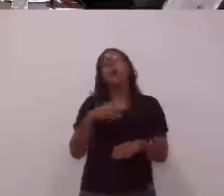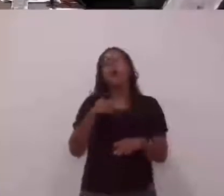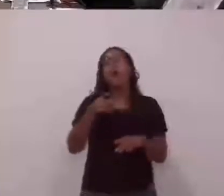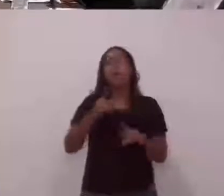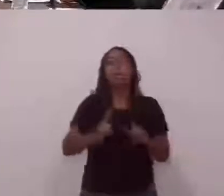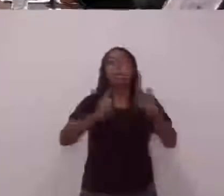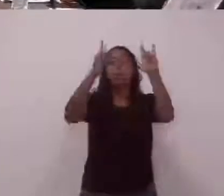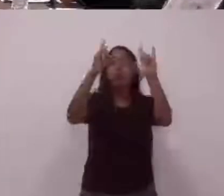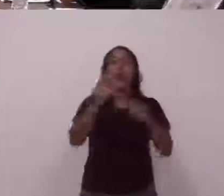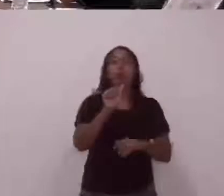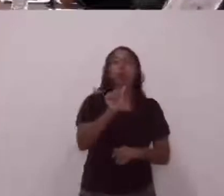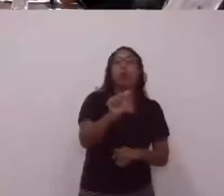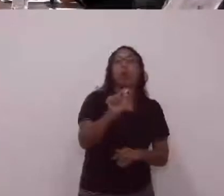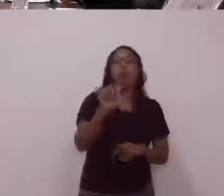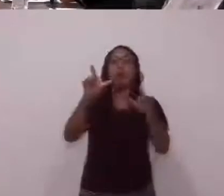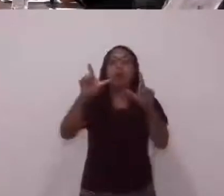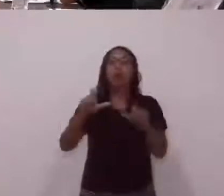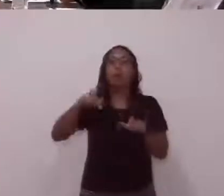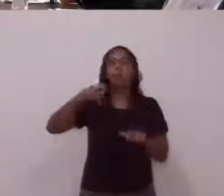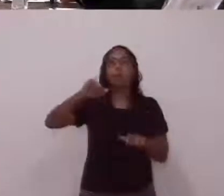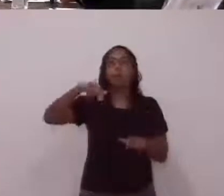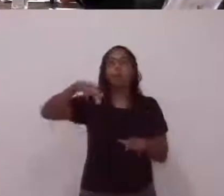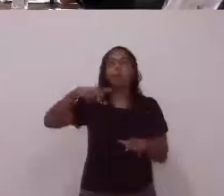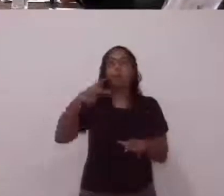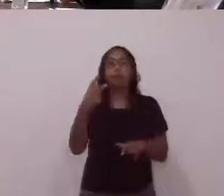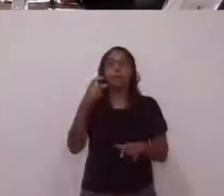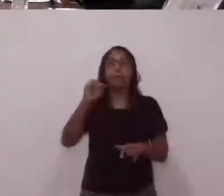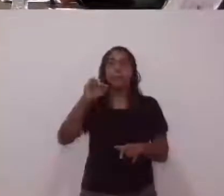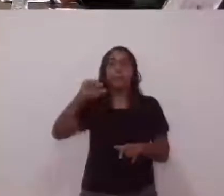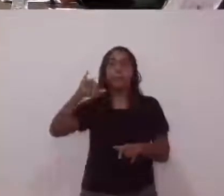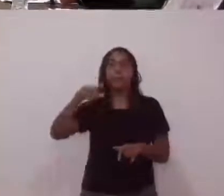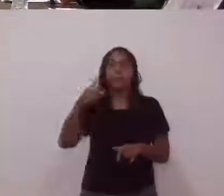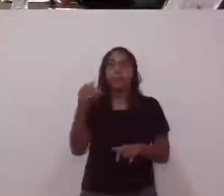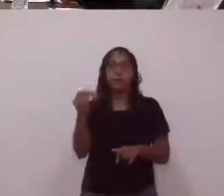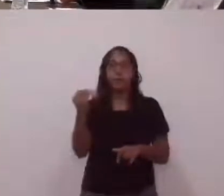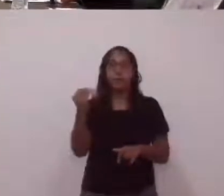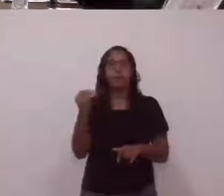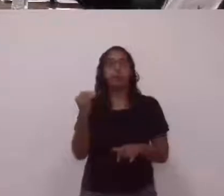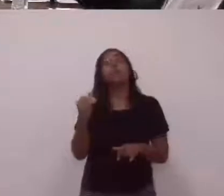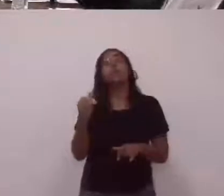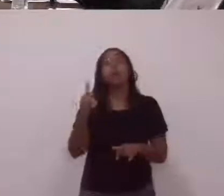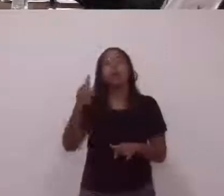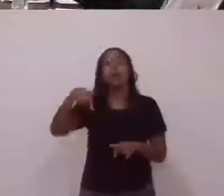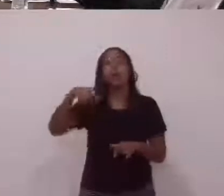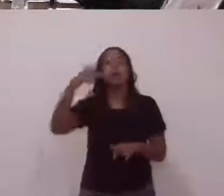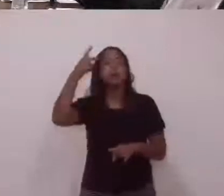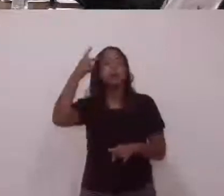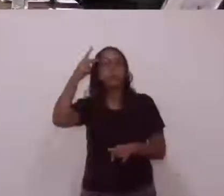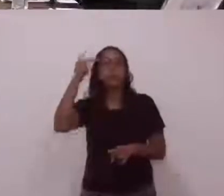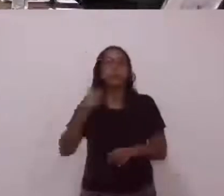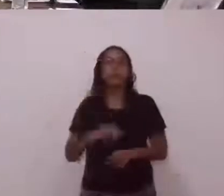Pinheirinho, Vinhedo, São Paulo, CEP, 13, 289, barra 3, 2, 4, e Antônio Luiz Falsarella,